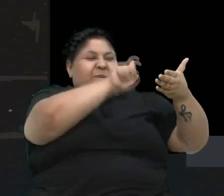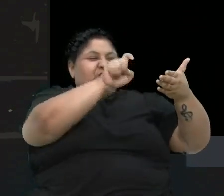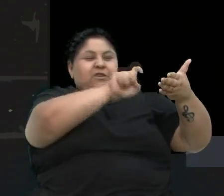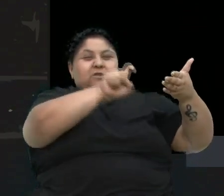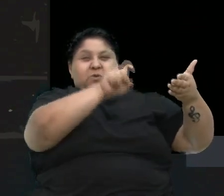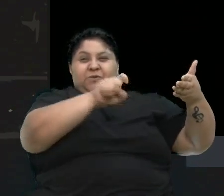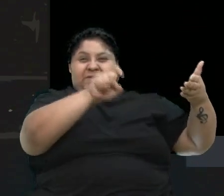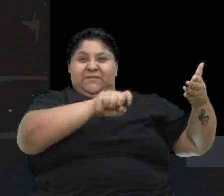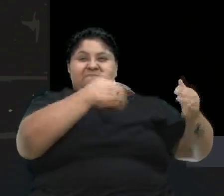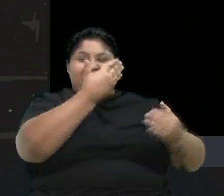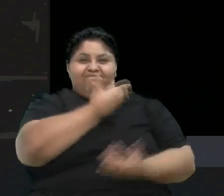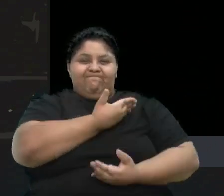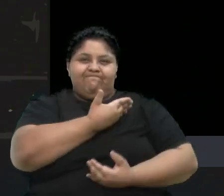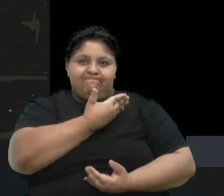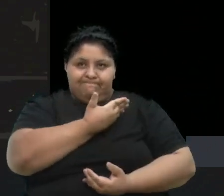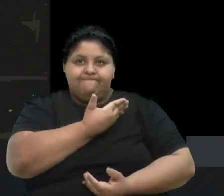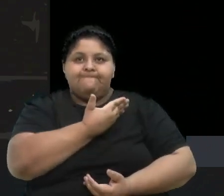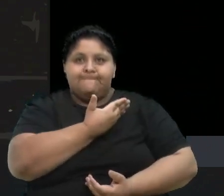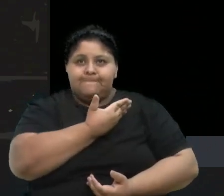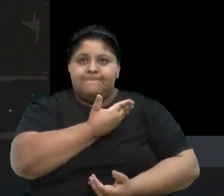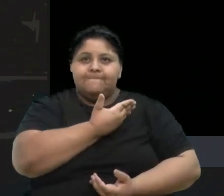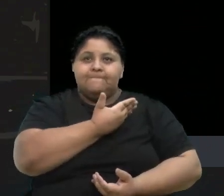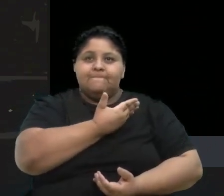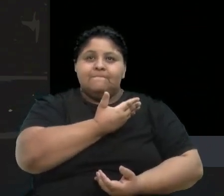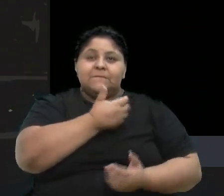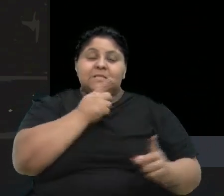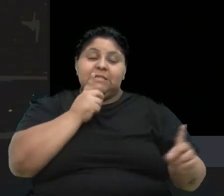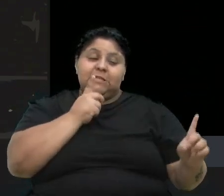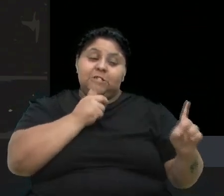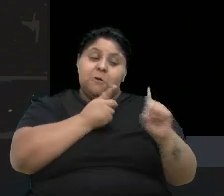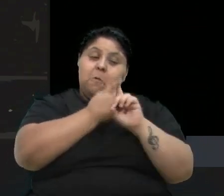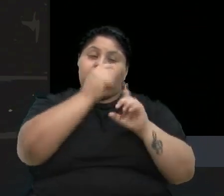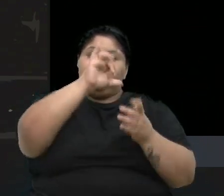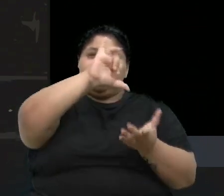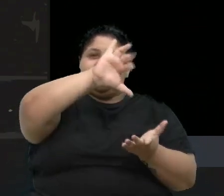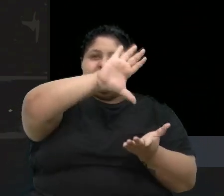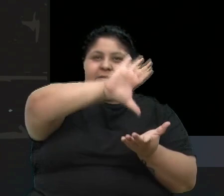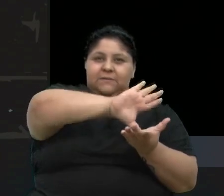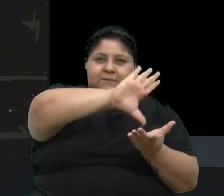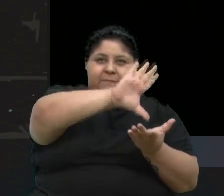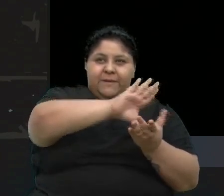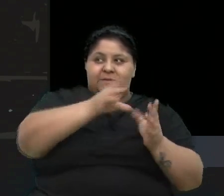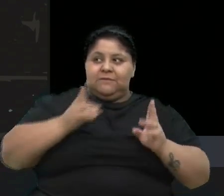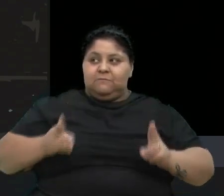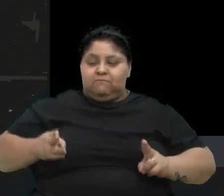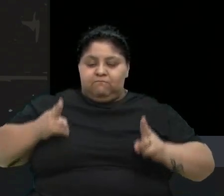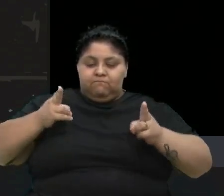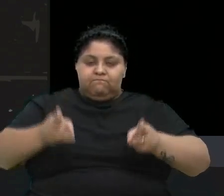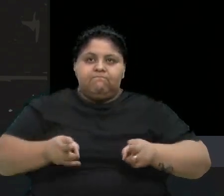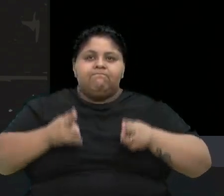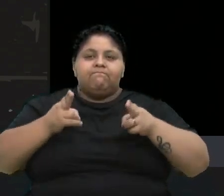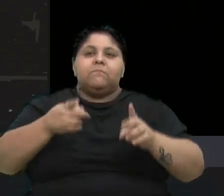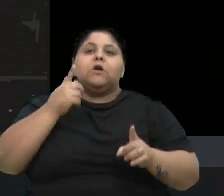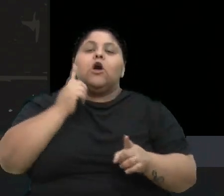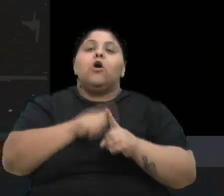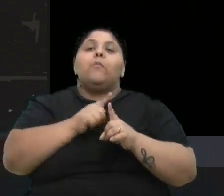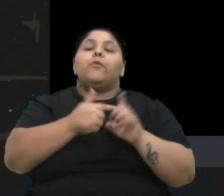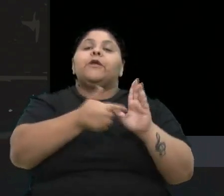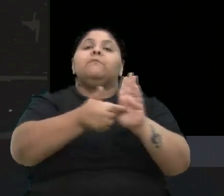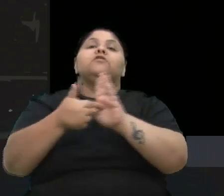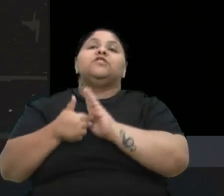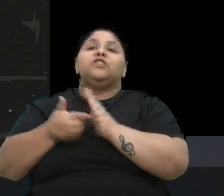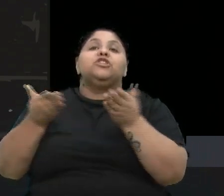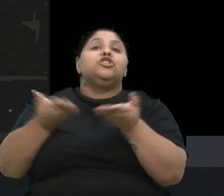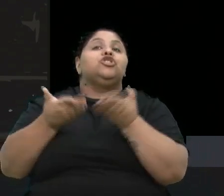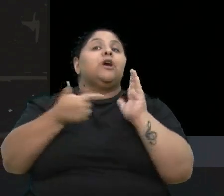é essa situação que a gente encontra na Praça do Trem. Por que estou mostrando isso? Porque eu já mostrei isso há